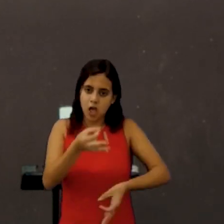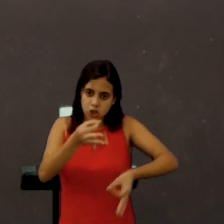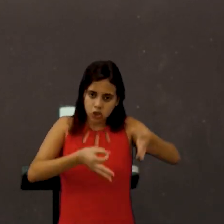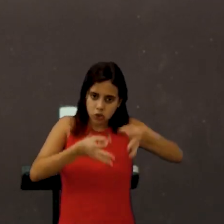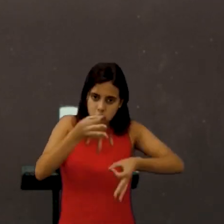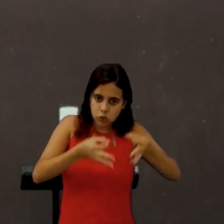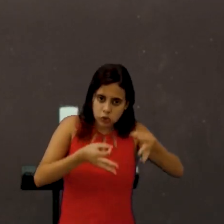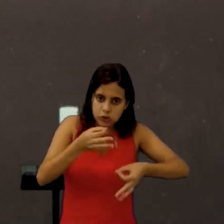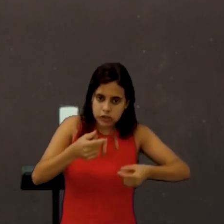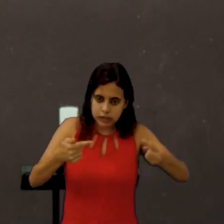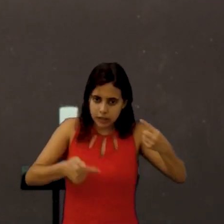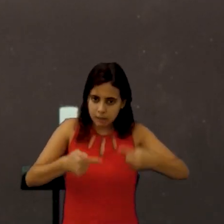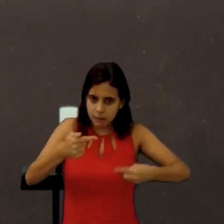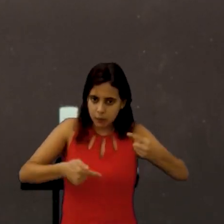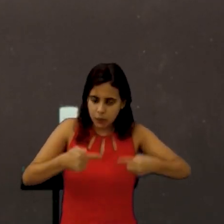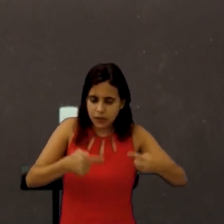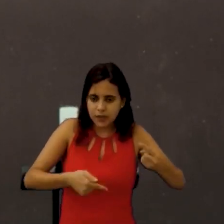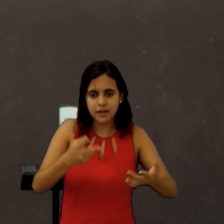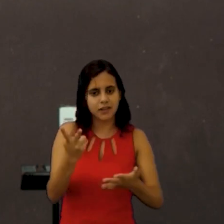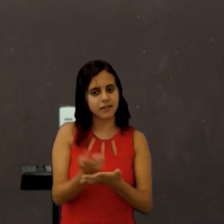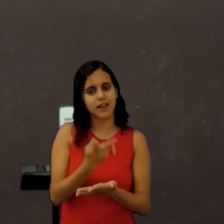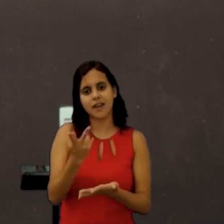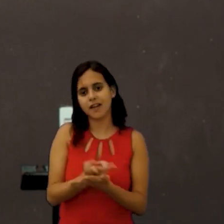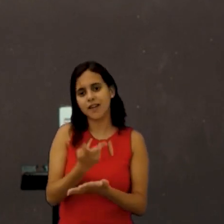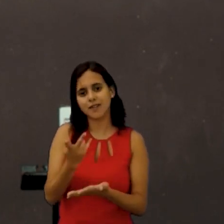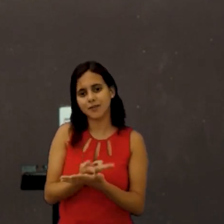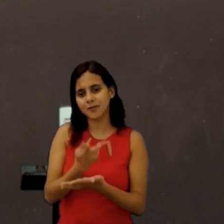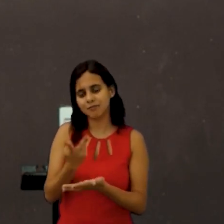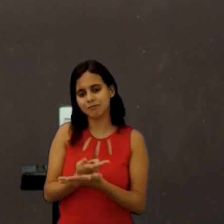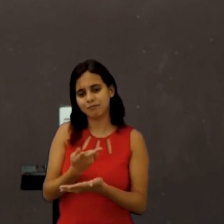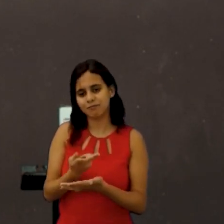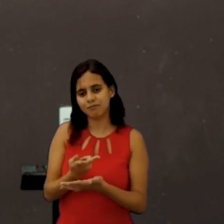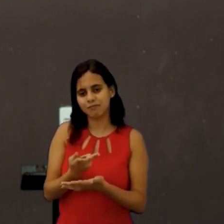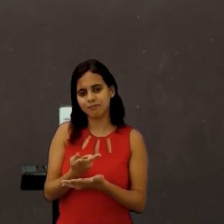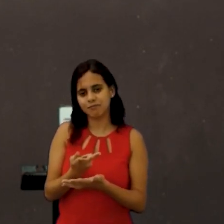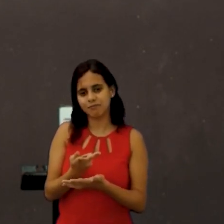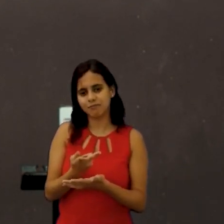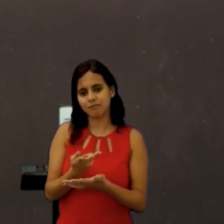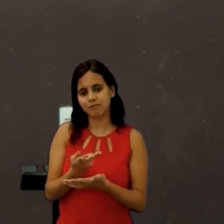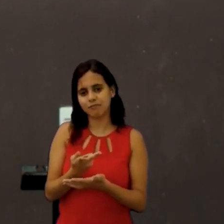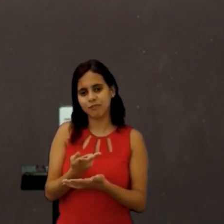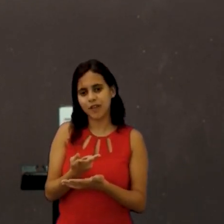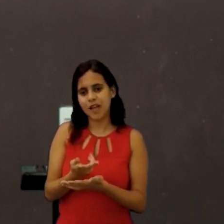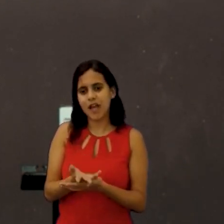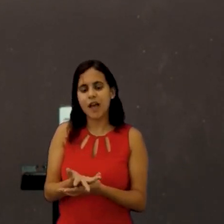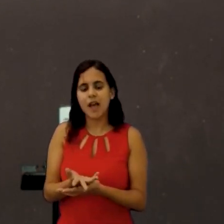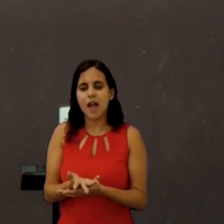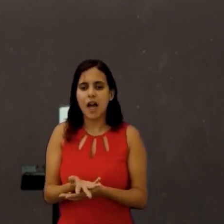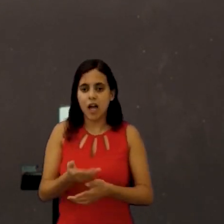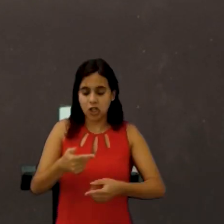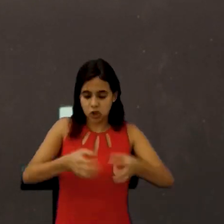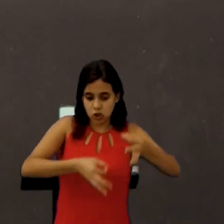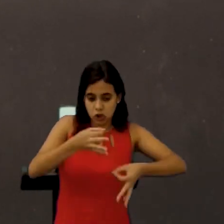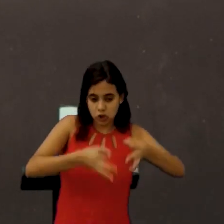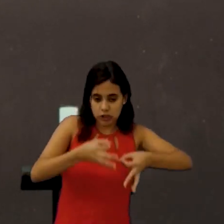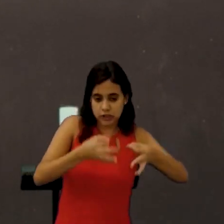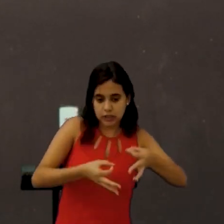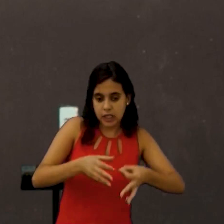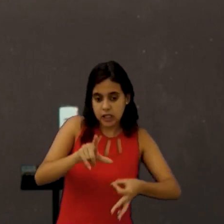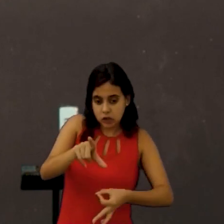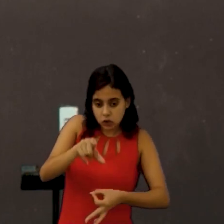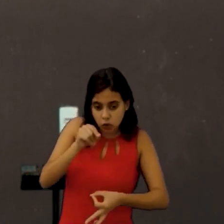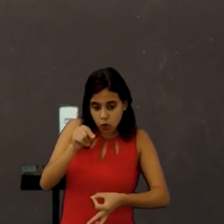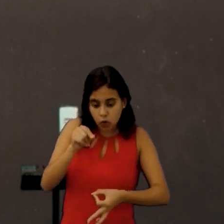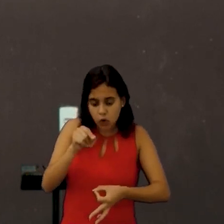a justiça está perseguindo quem luta contra a corrupção, a justiça está perseguindo. Quem favorece a